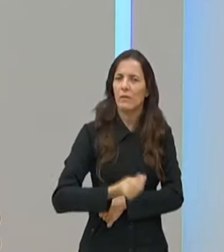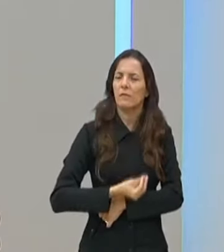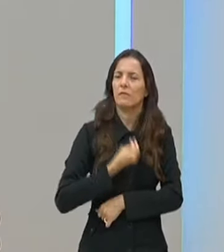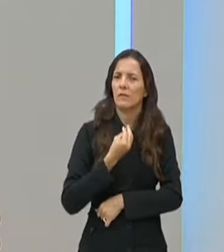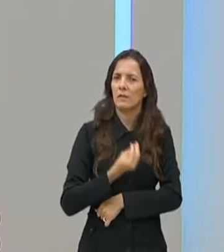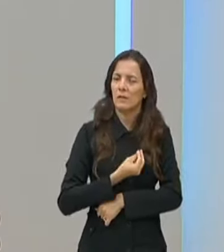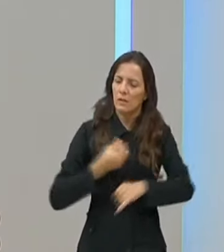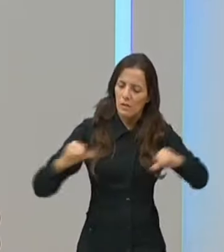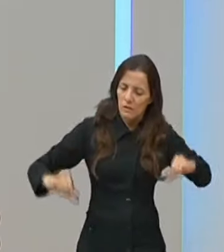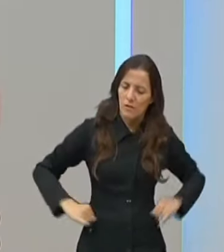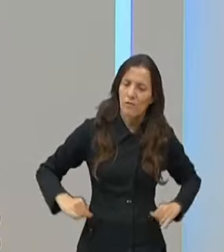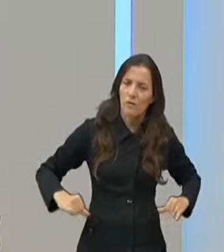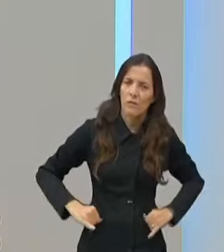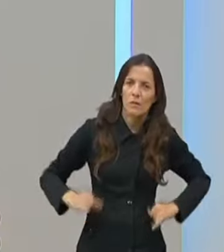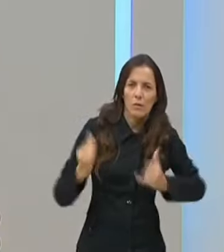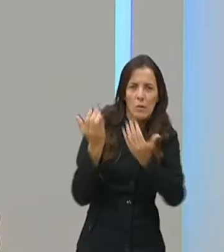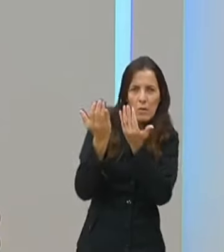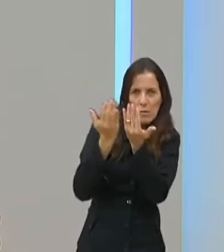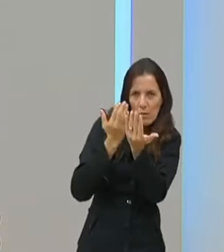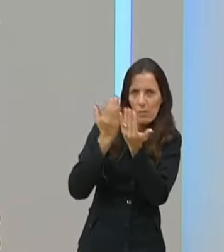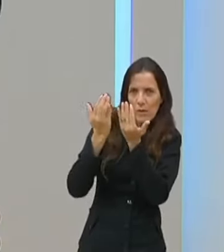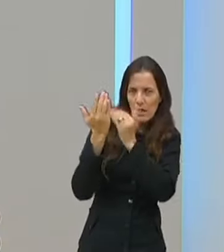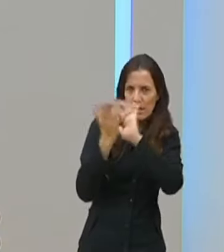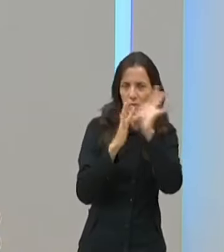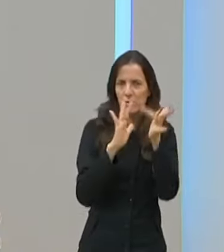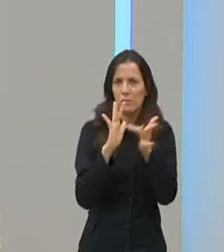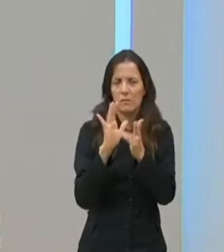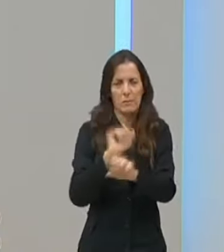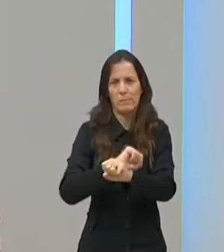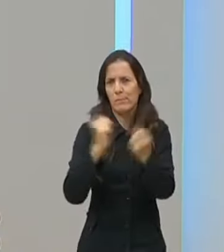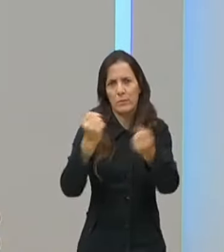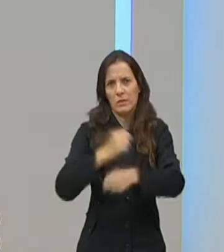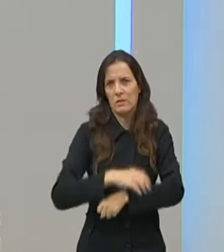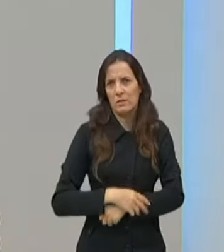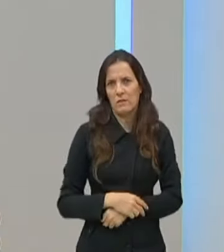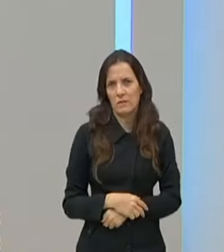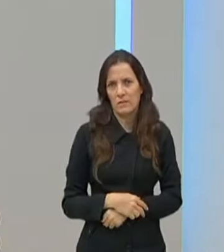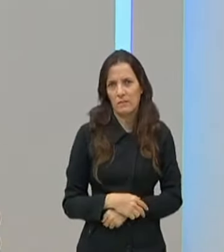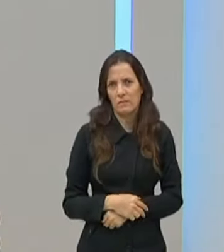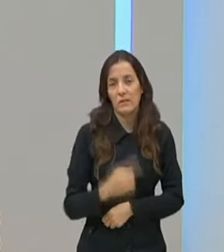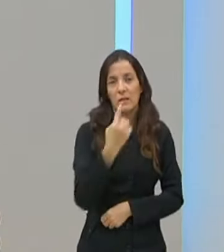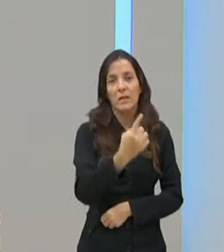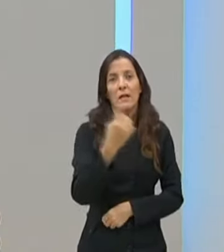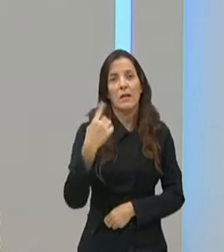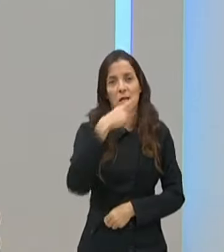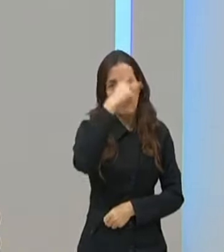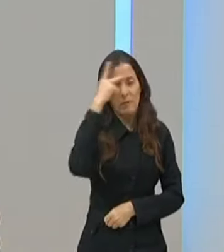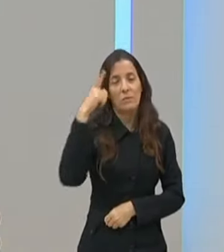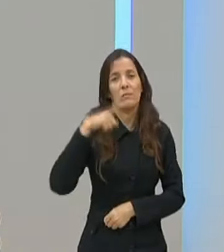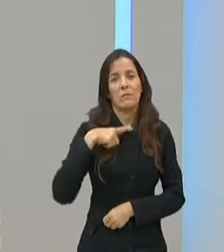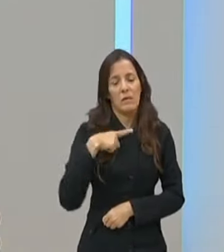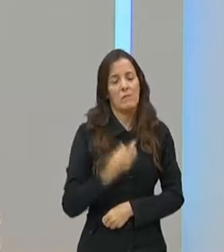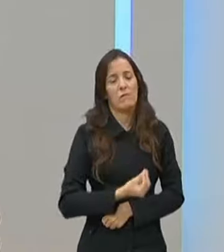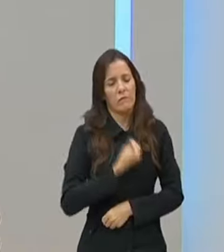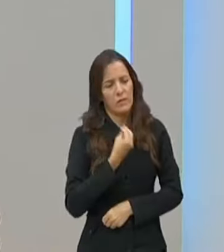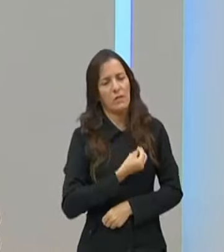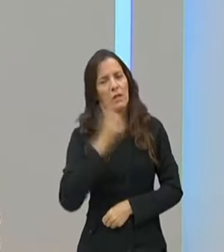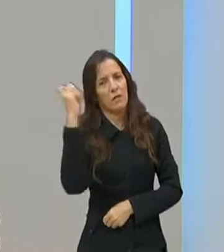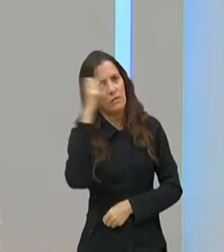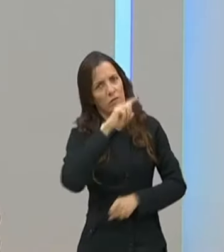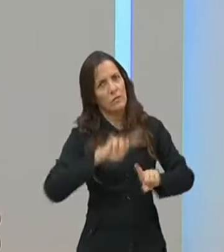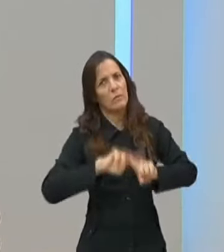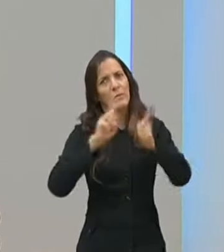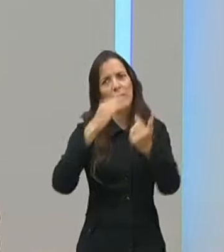você. Cada um tem uma cruz que pode levar. A mais pesada quem levou